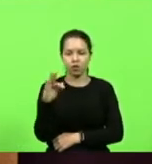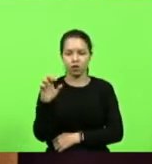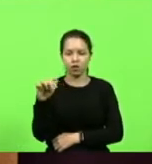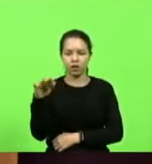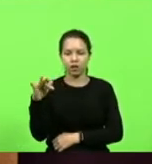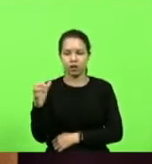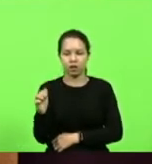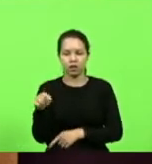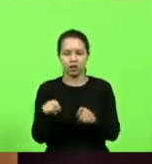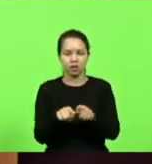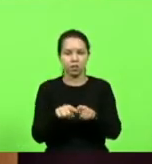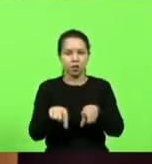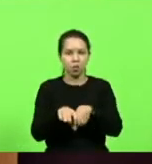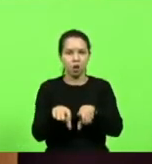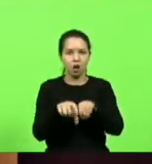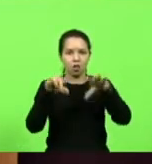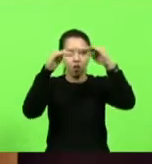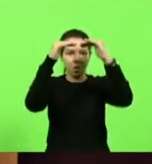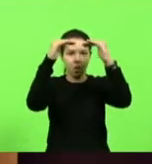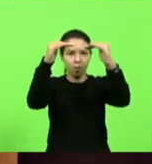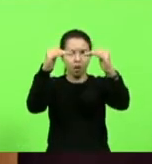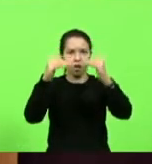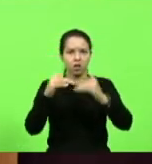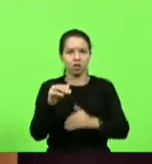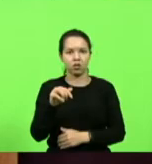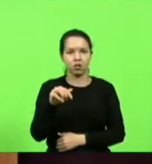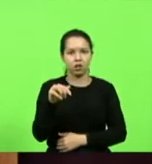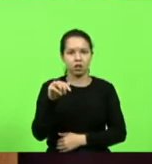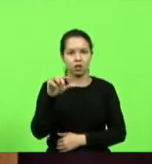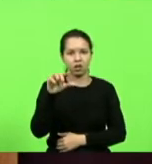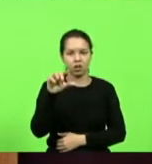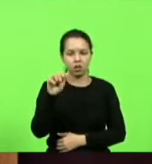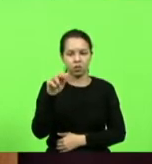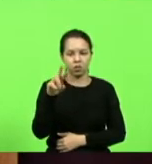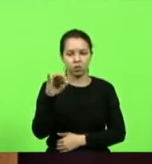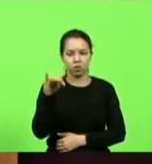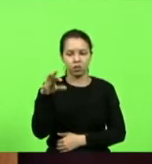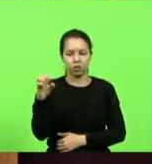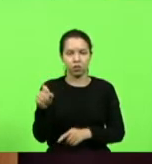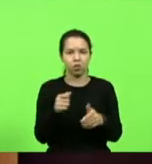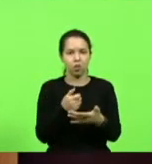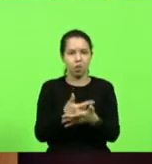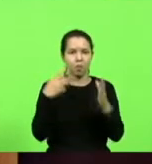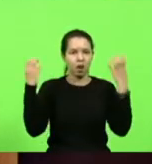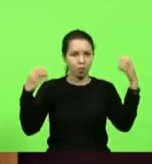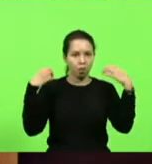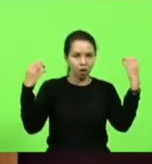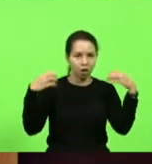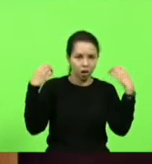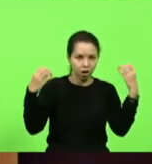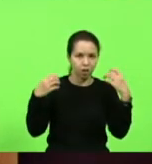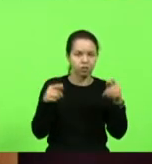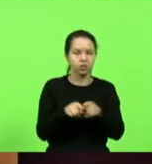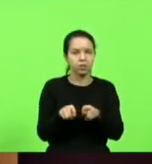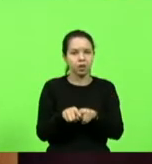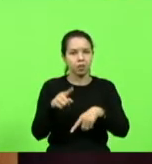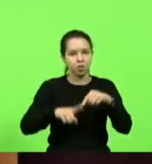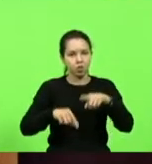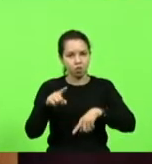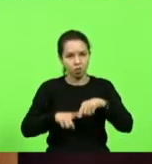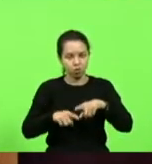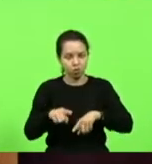no Guatá em Lauro Miller, compra de ambulância para São João do Sul, equipamentos agrícolas para